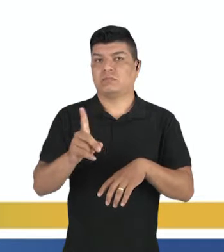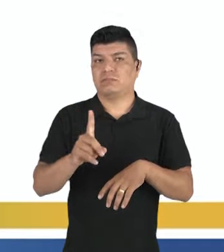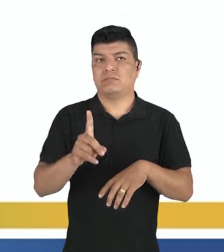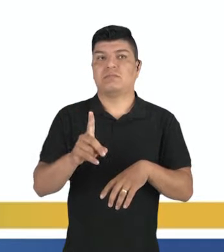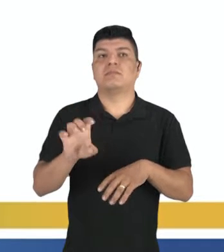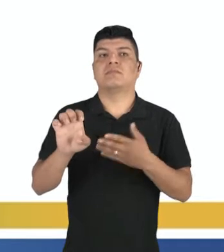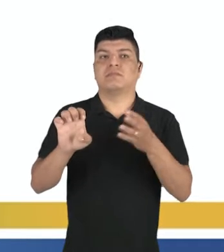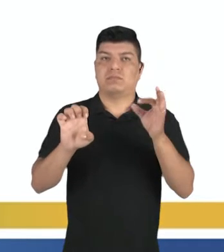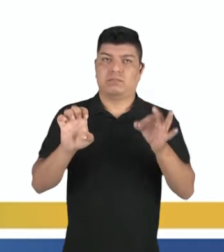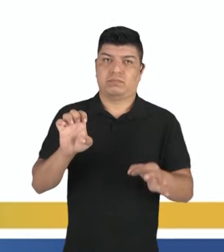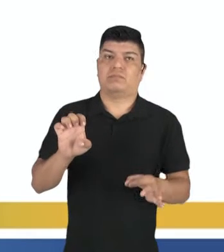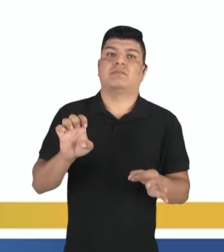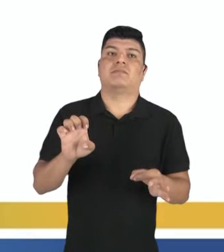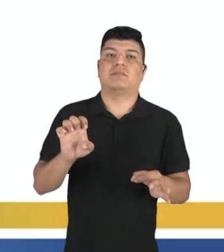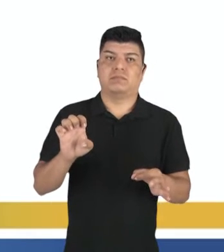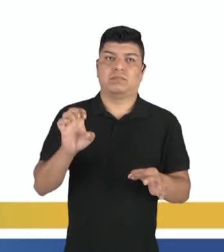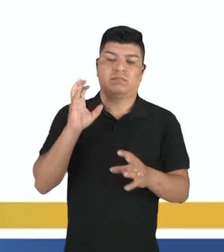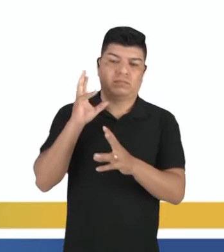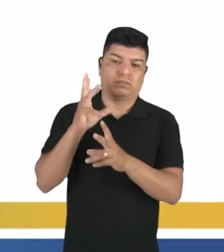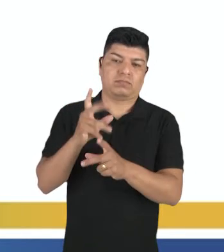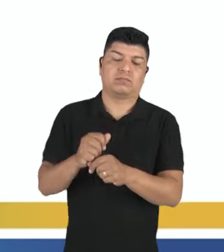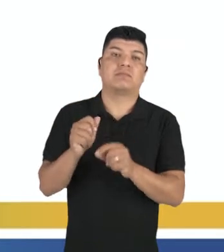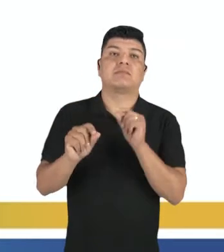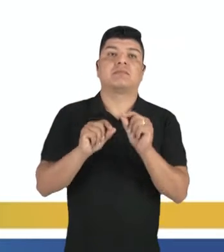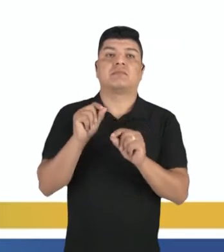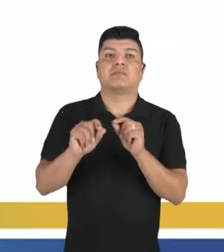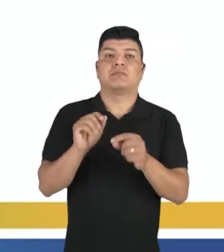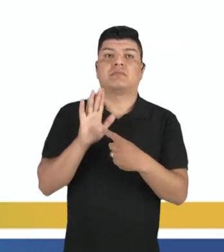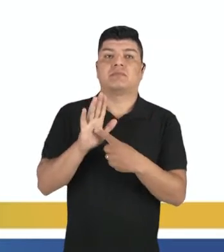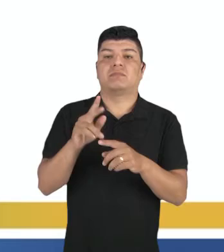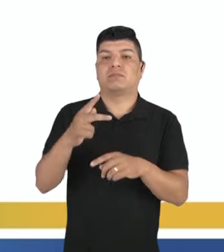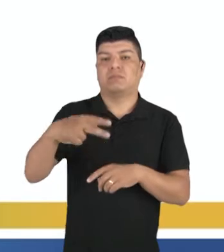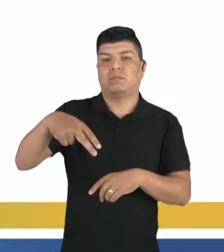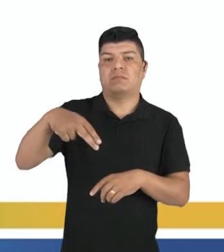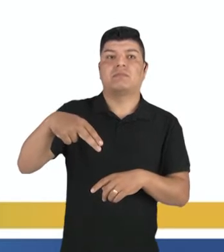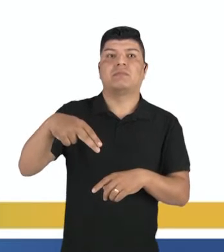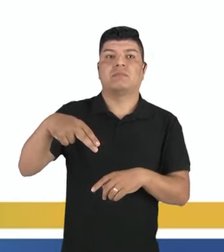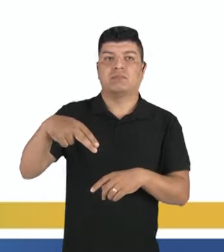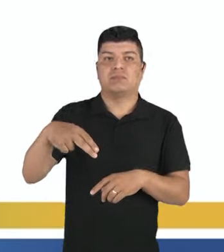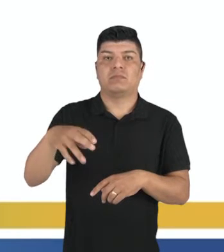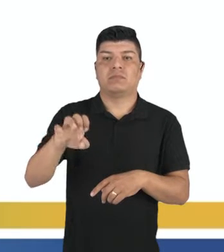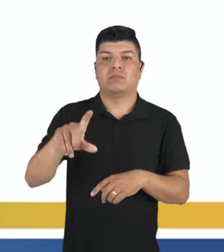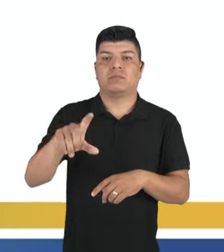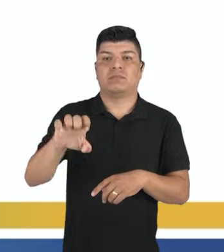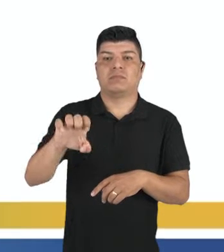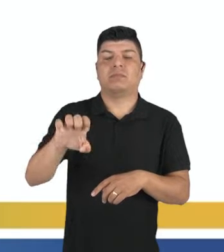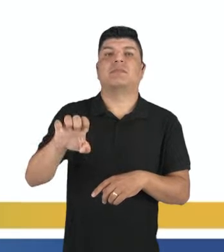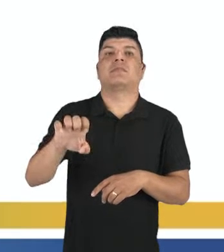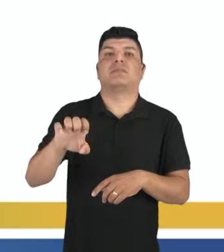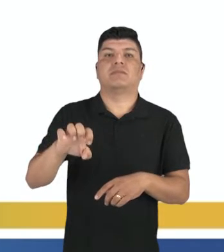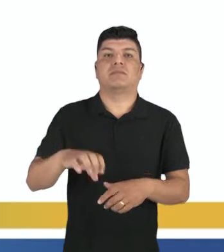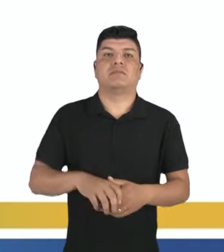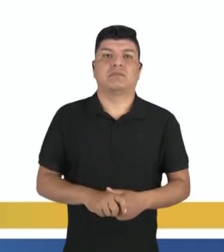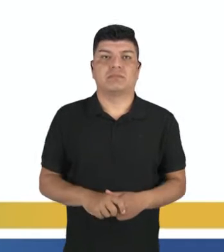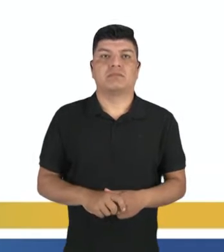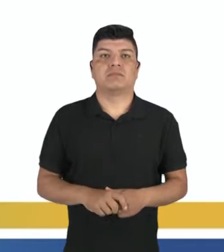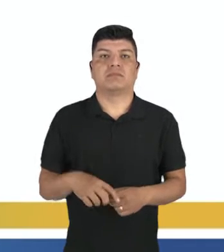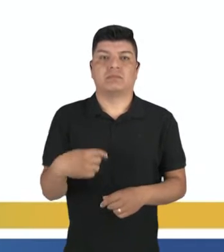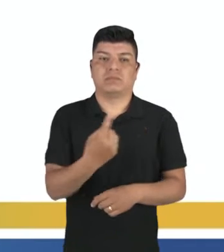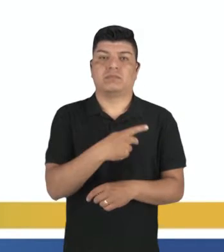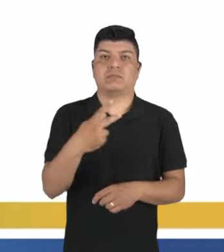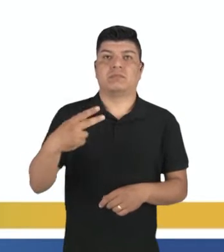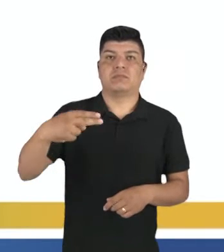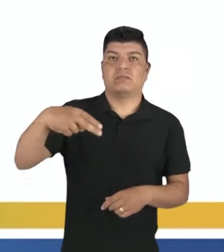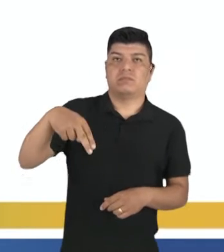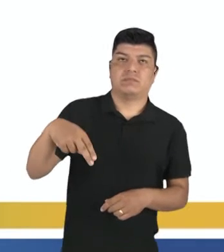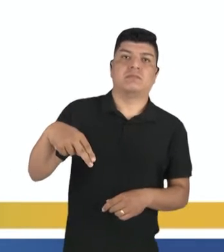o vocábulo nome, que é retomado pelo pronome destacado em ele, não ficar brigando com ele. Esse é o nosso